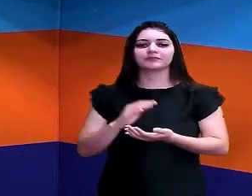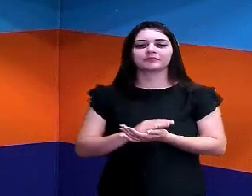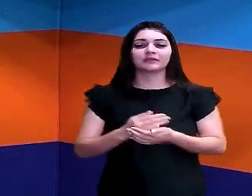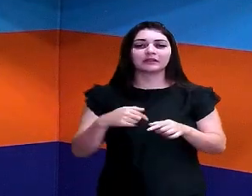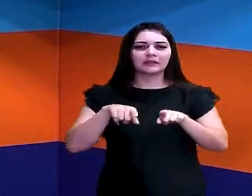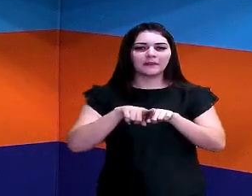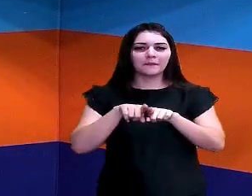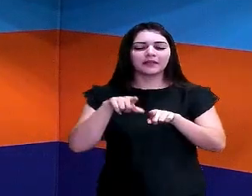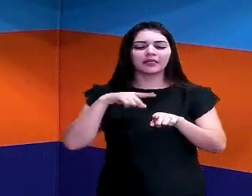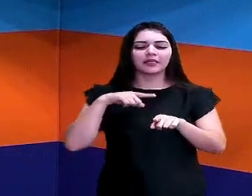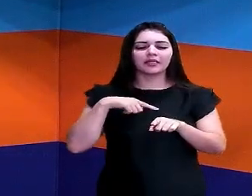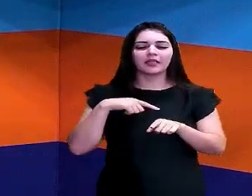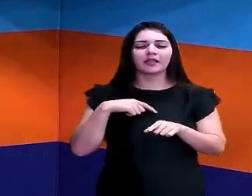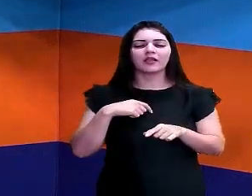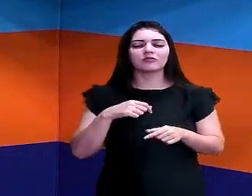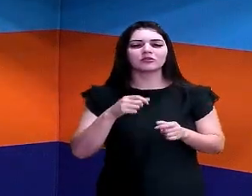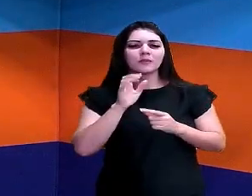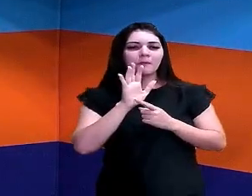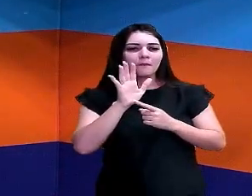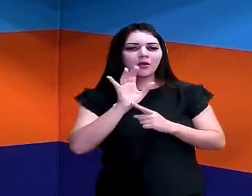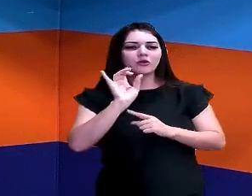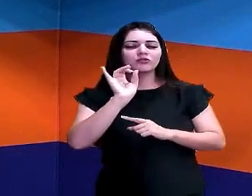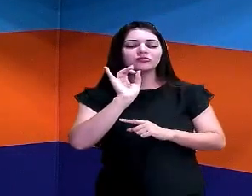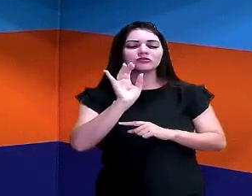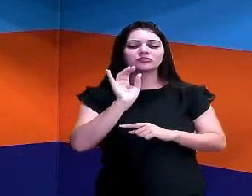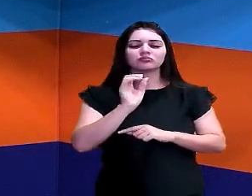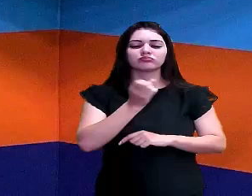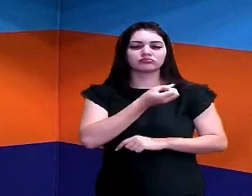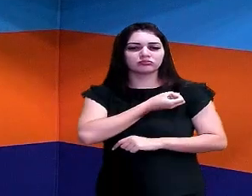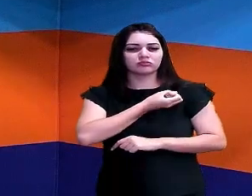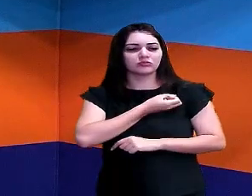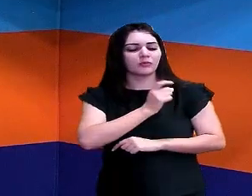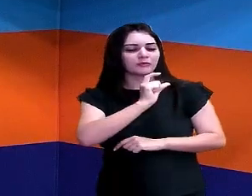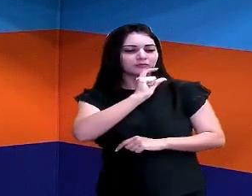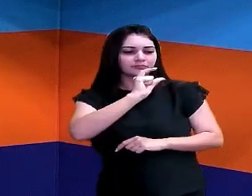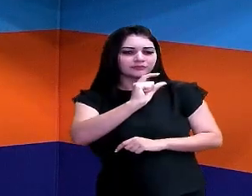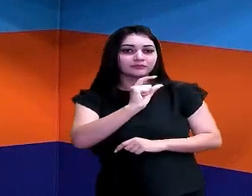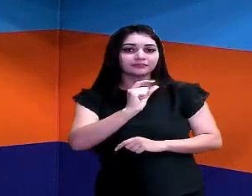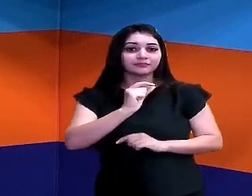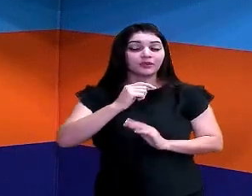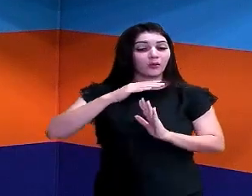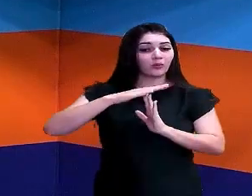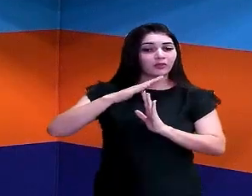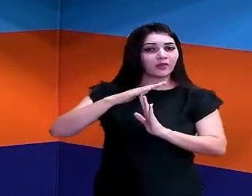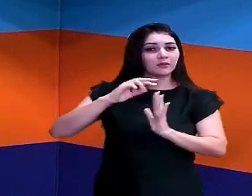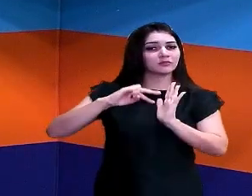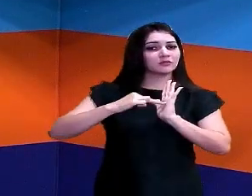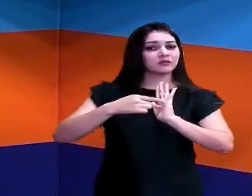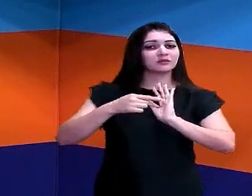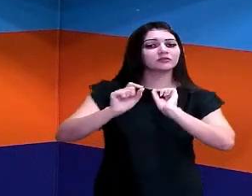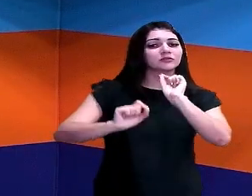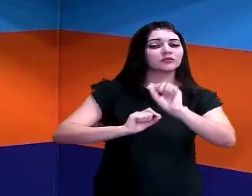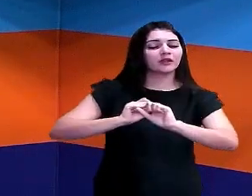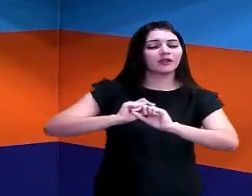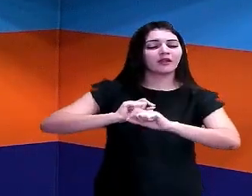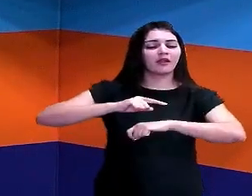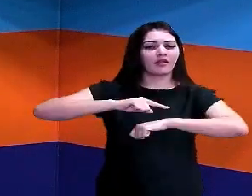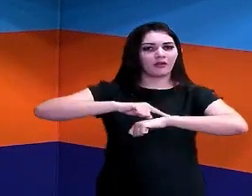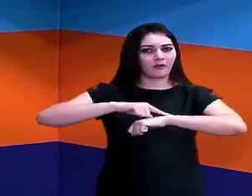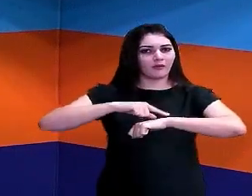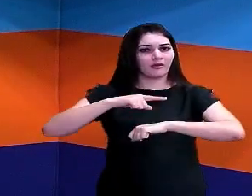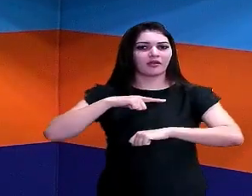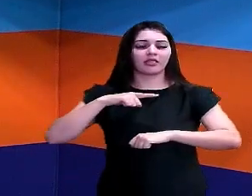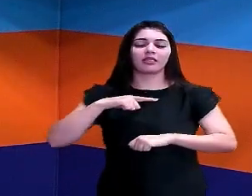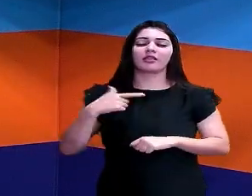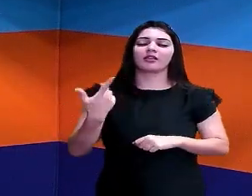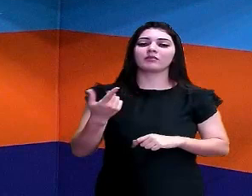eu tenho o relógio digital, tá? E o tempo não significa só as horas. Nós temos também os dias, os